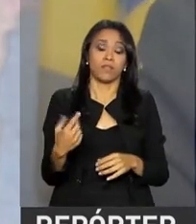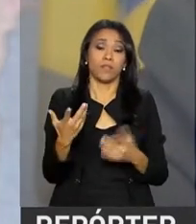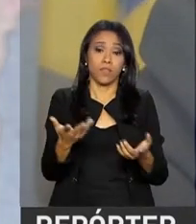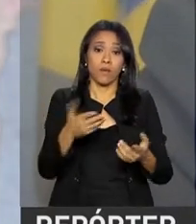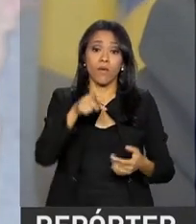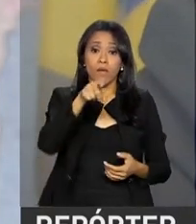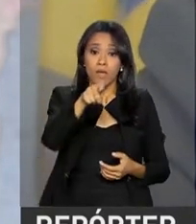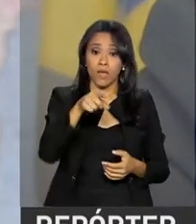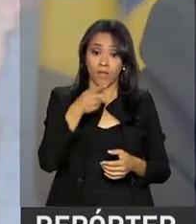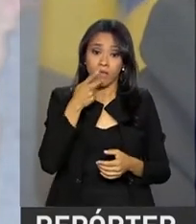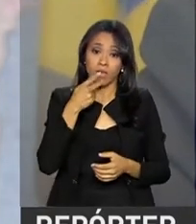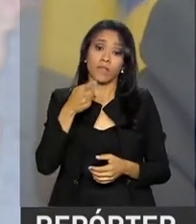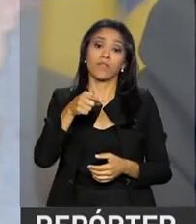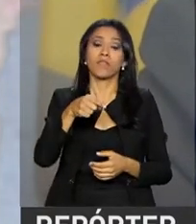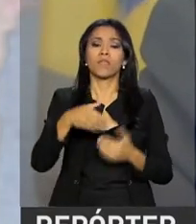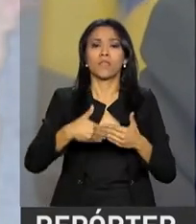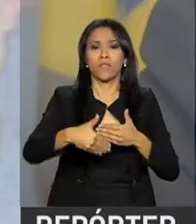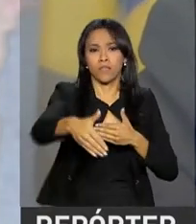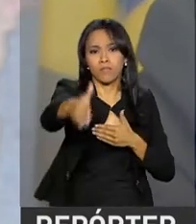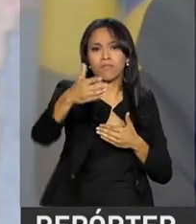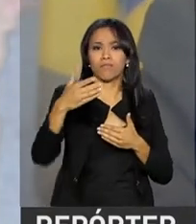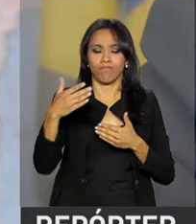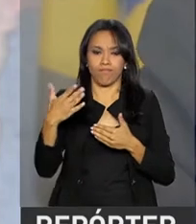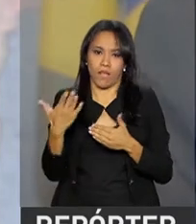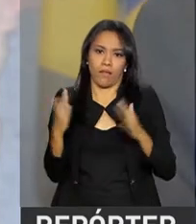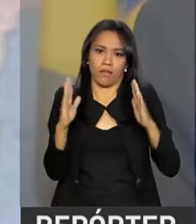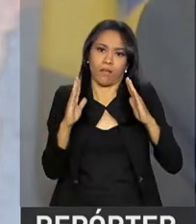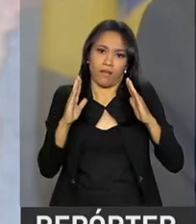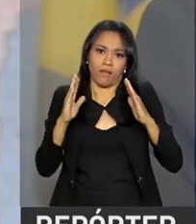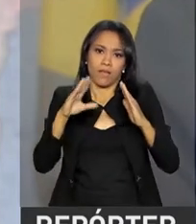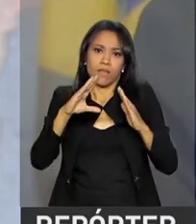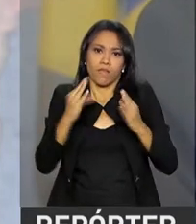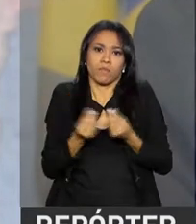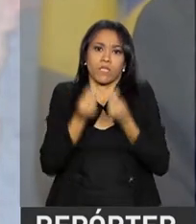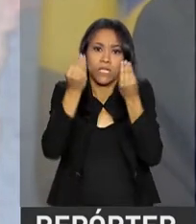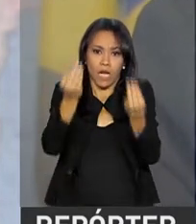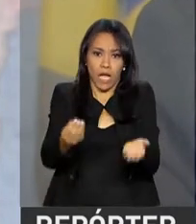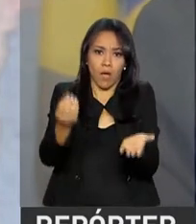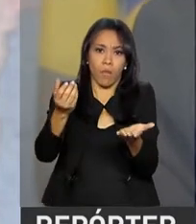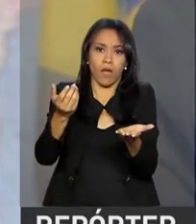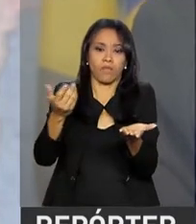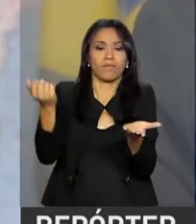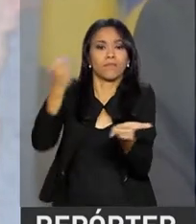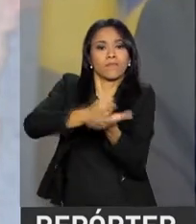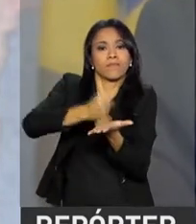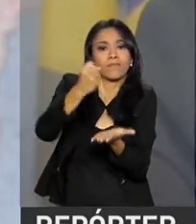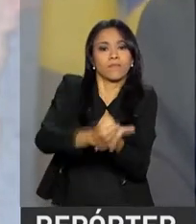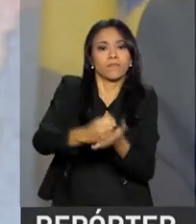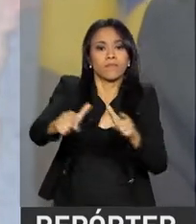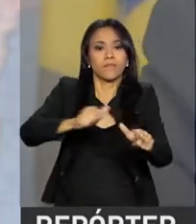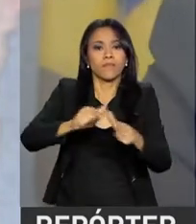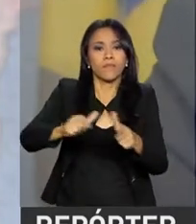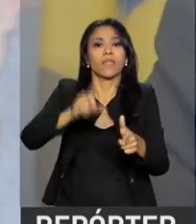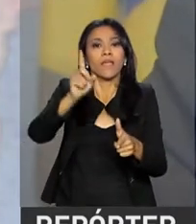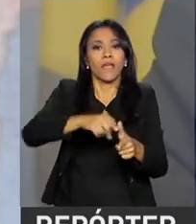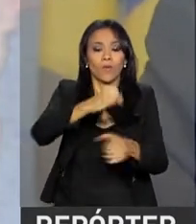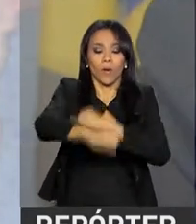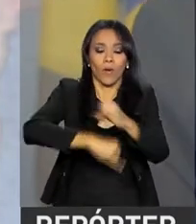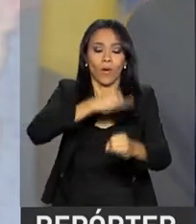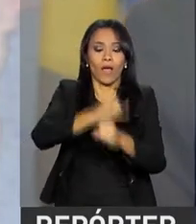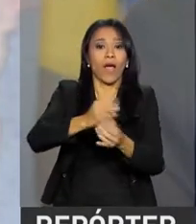novembro, pactuado com a Presidência da República, com a Casa Civil, entregaremos a carteira de trabalho digital, será